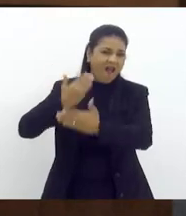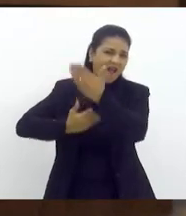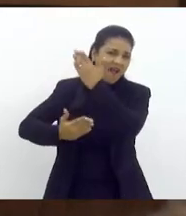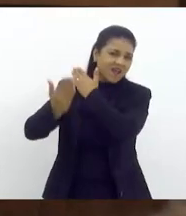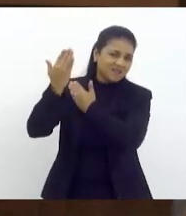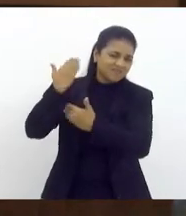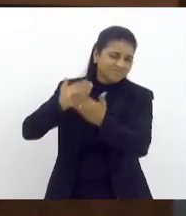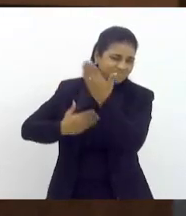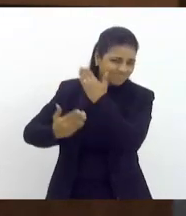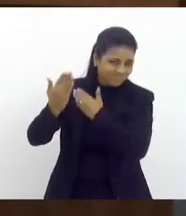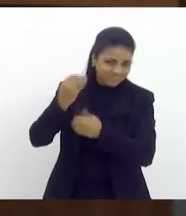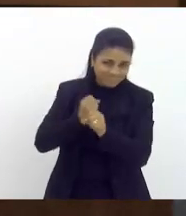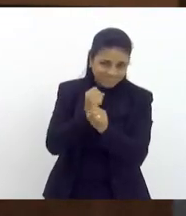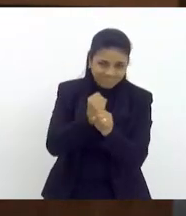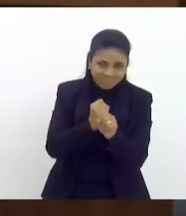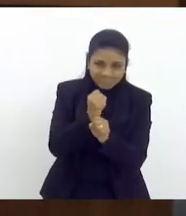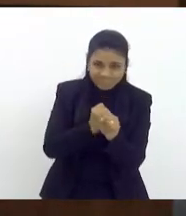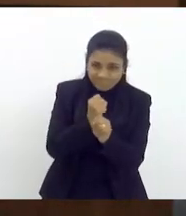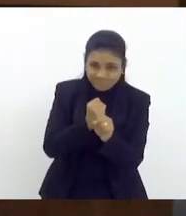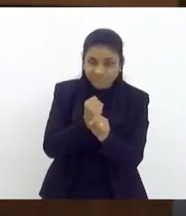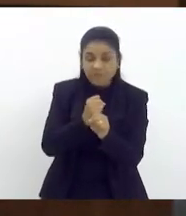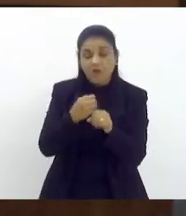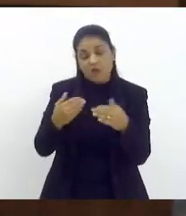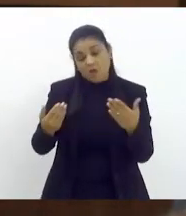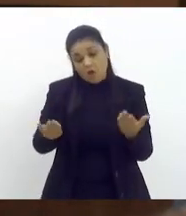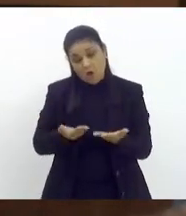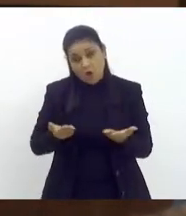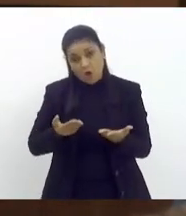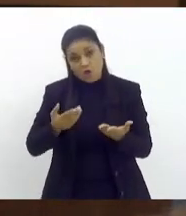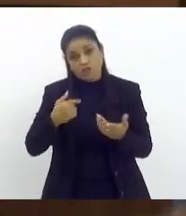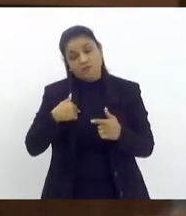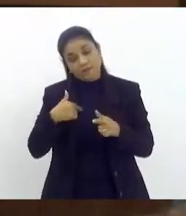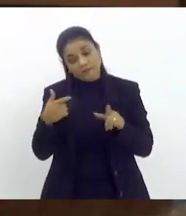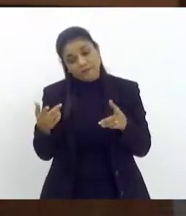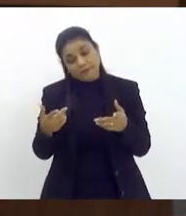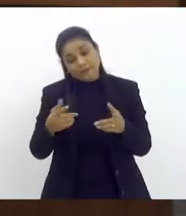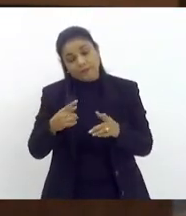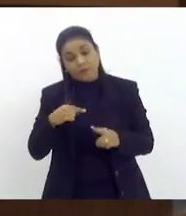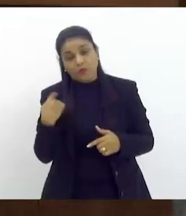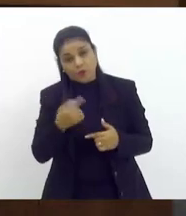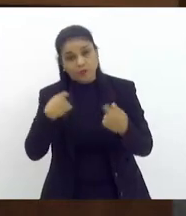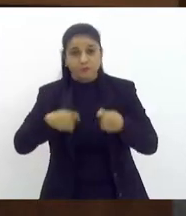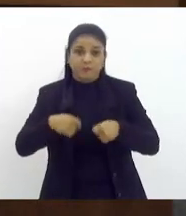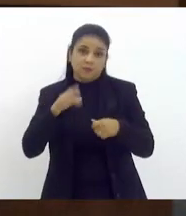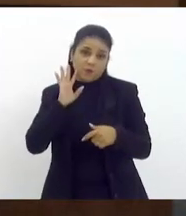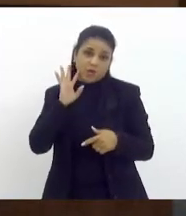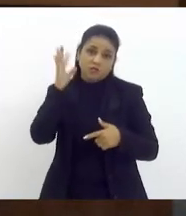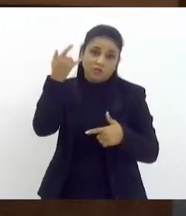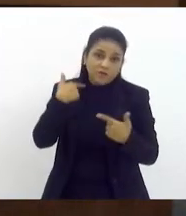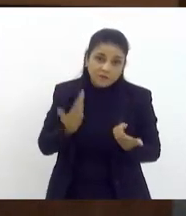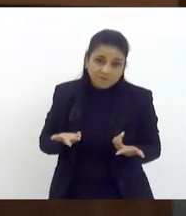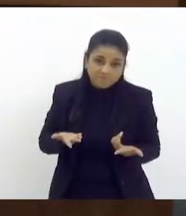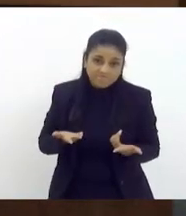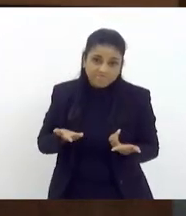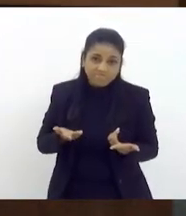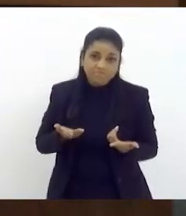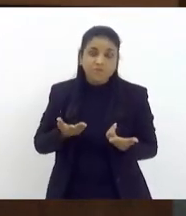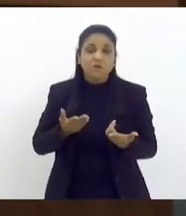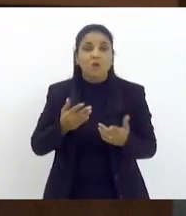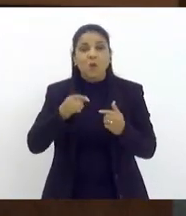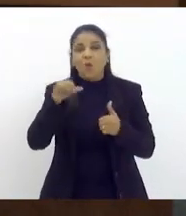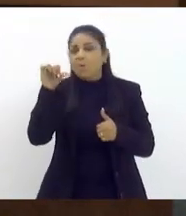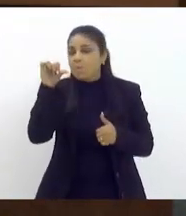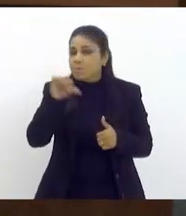defasagem mas hoje o título é nosso pega o troféu e digita o pior salário para